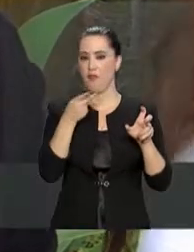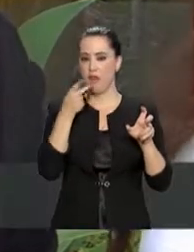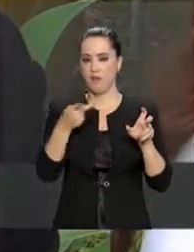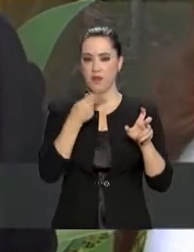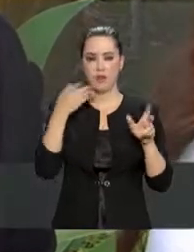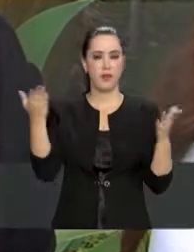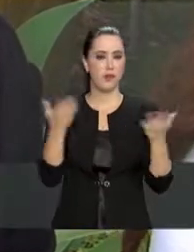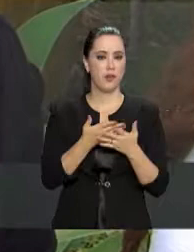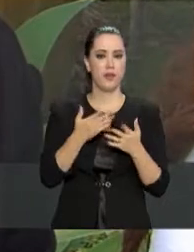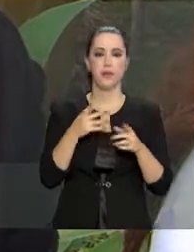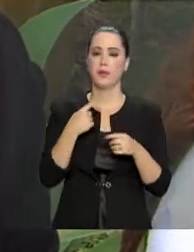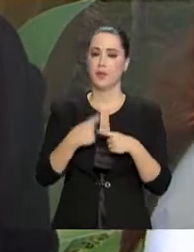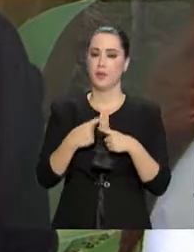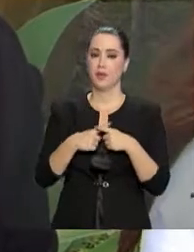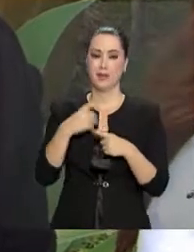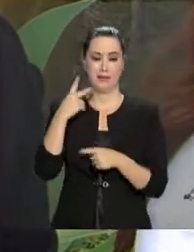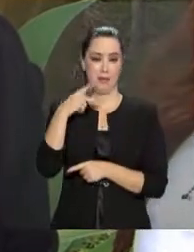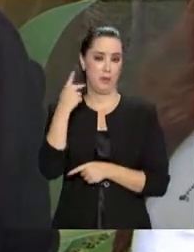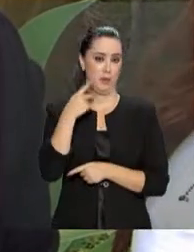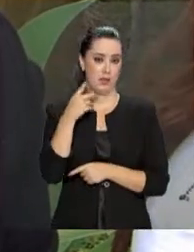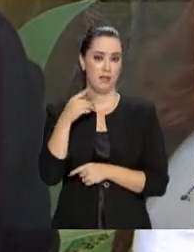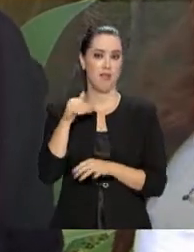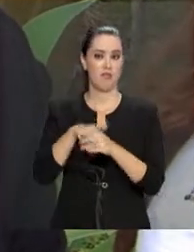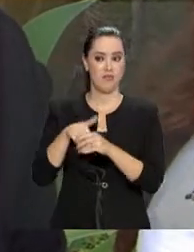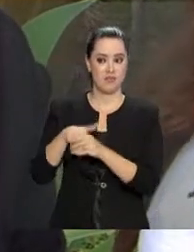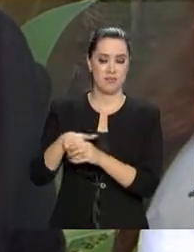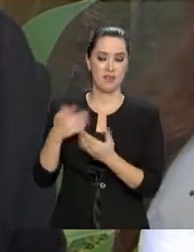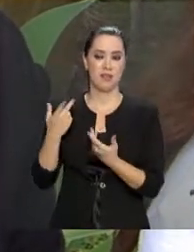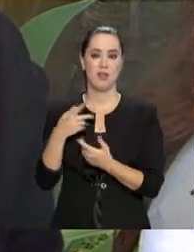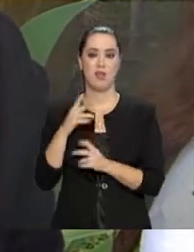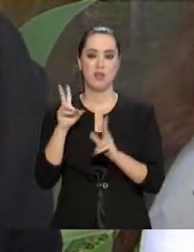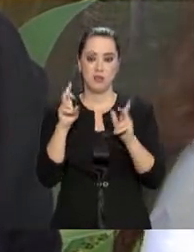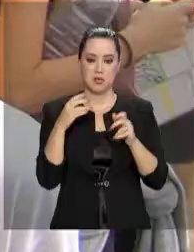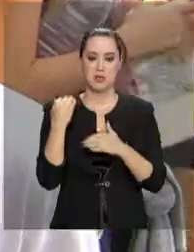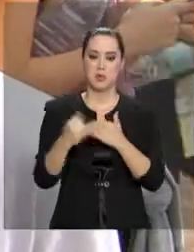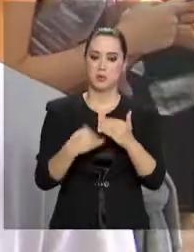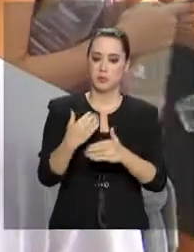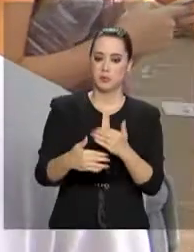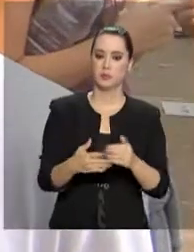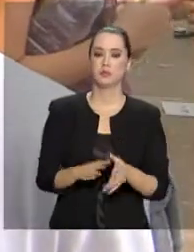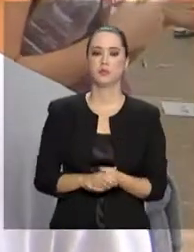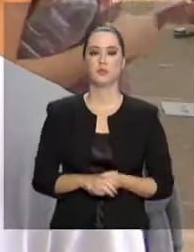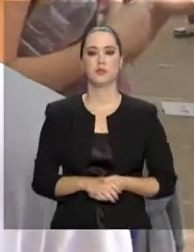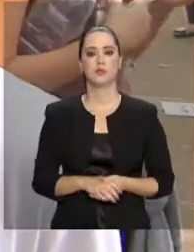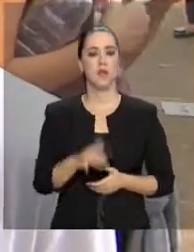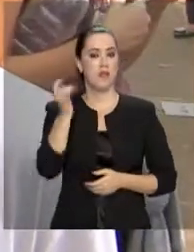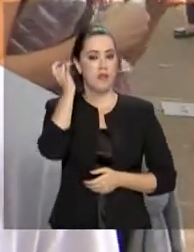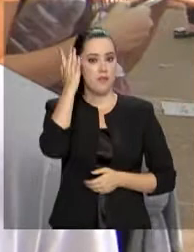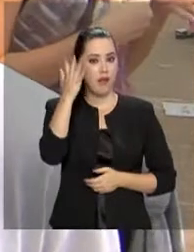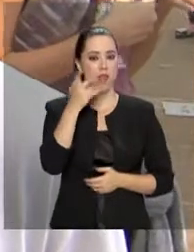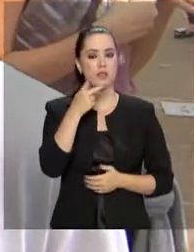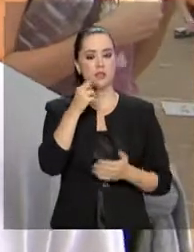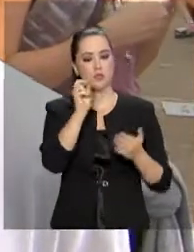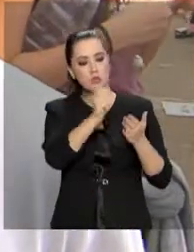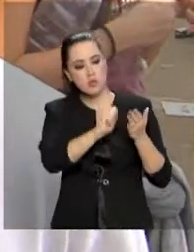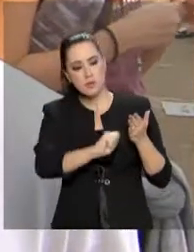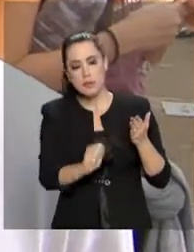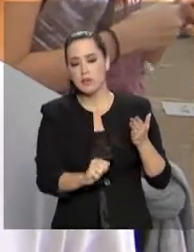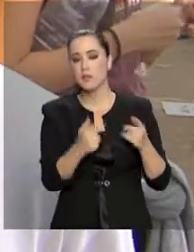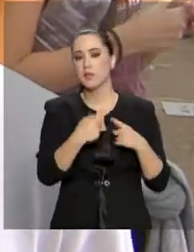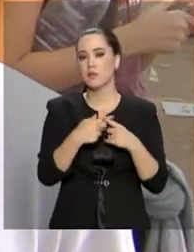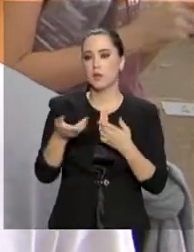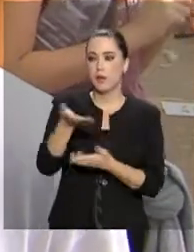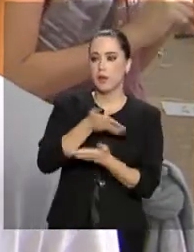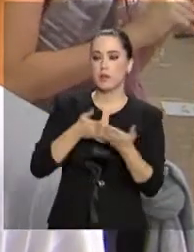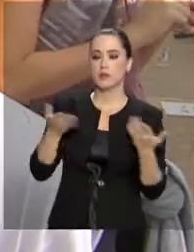no período eleitoral, né? Isso foi muito comentado. Eu achei legal. Foi um pouco fácil de discorrer, né? Porque tem muita relação com coisas